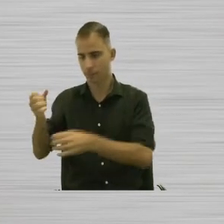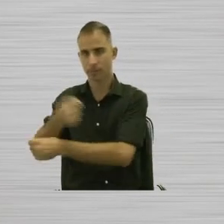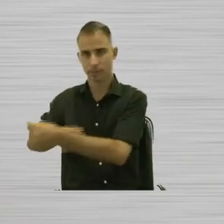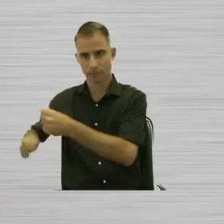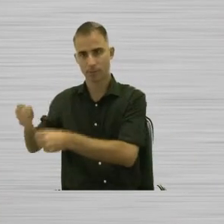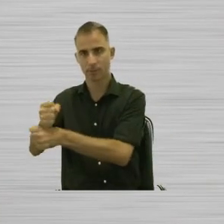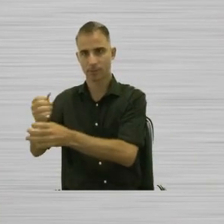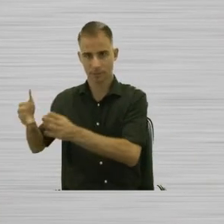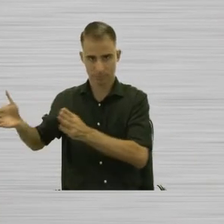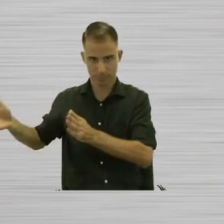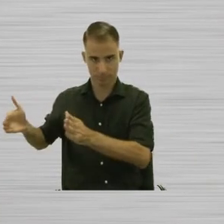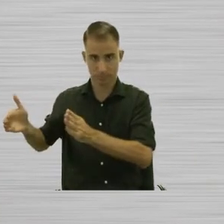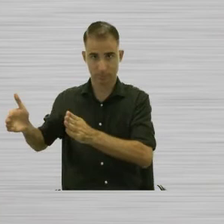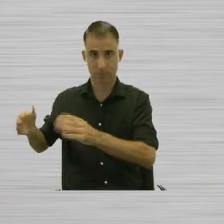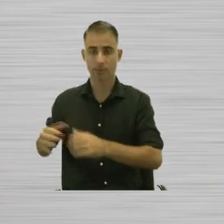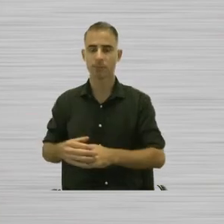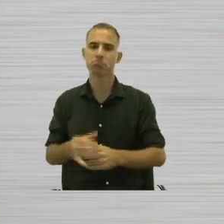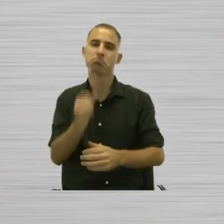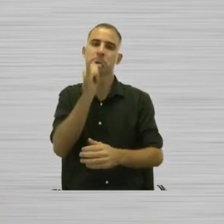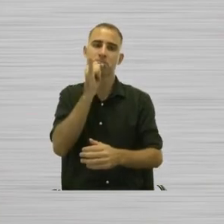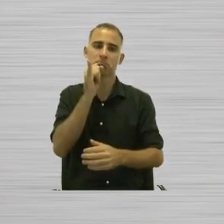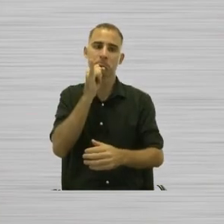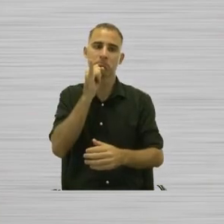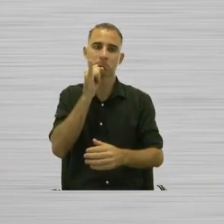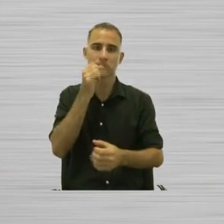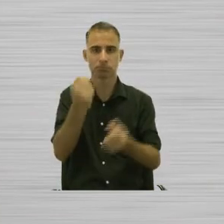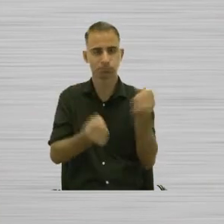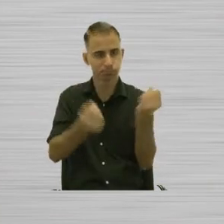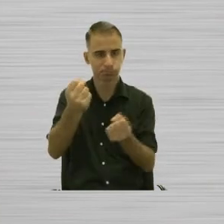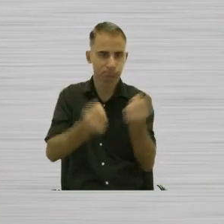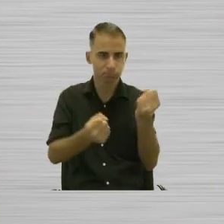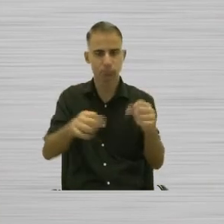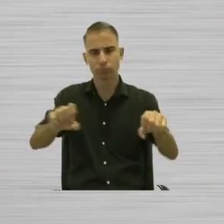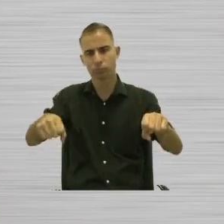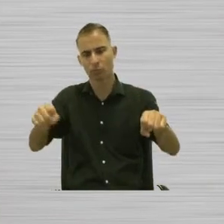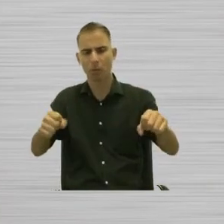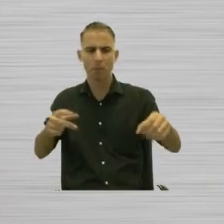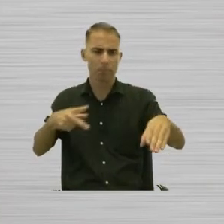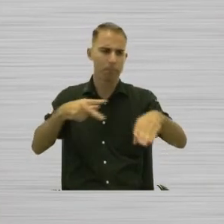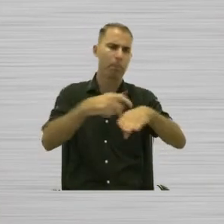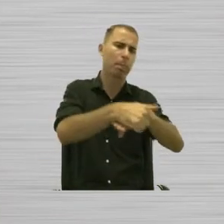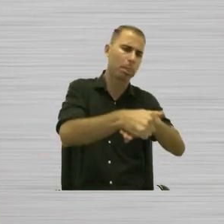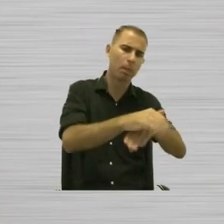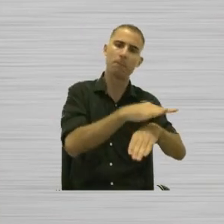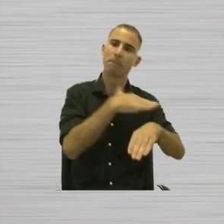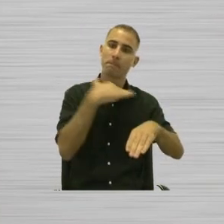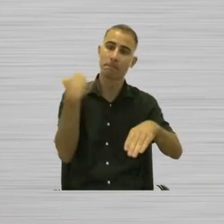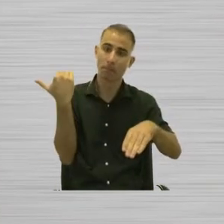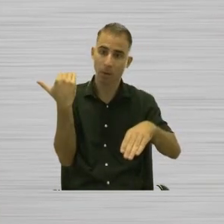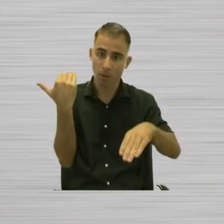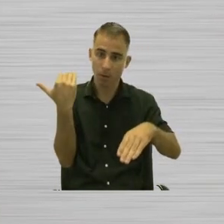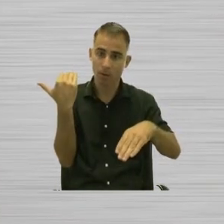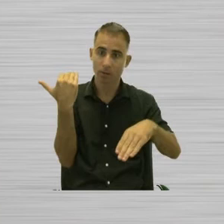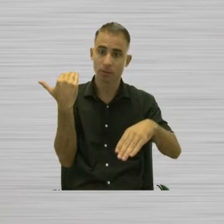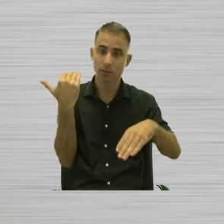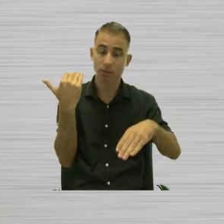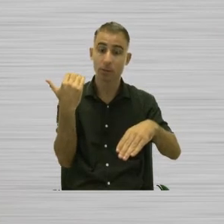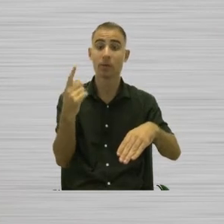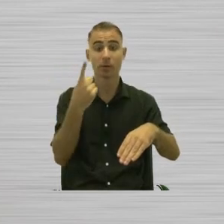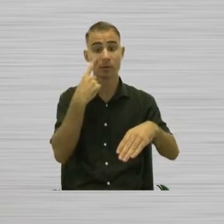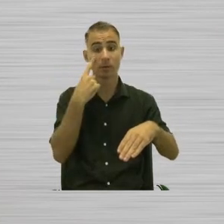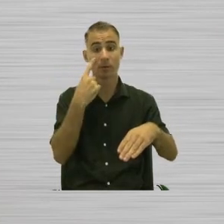por acidente de trânsito, nós tivemos uma diminuição importante. 7. A gente quer 0 sempre, né? Mas teve uma